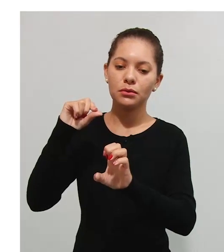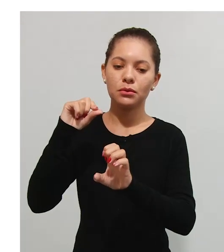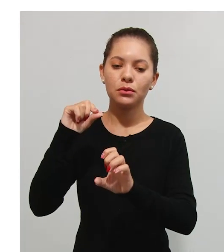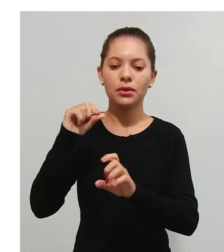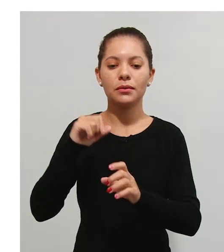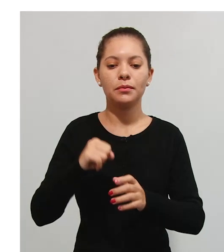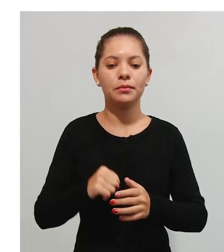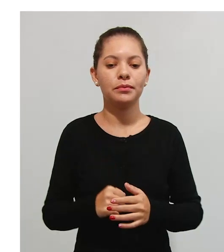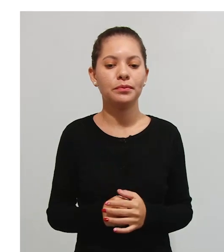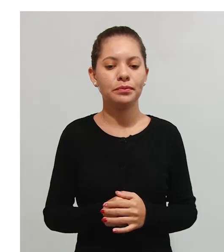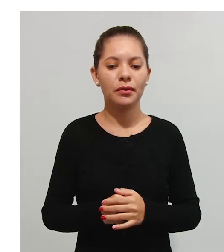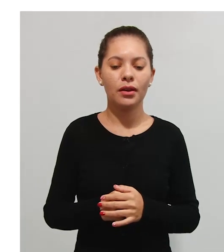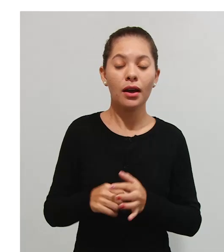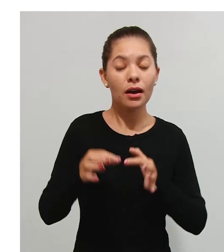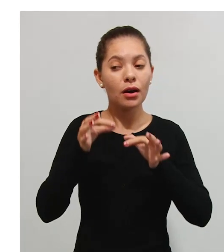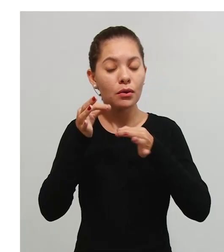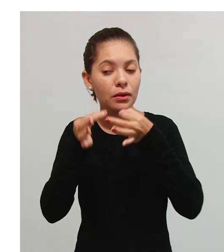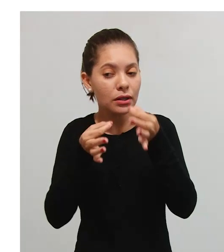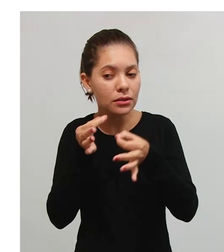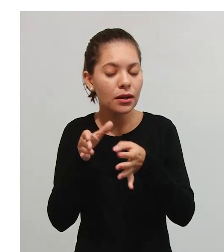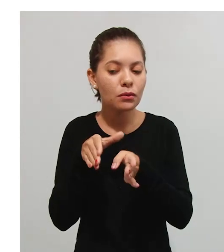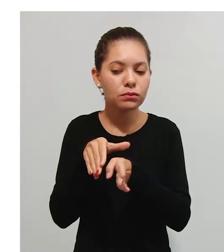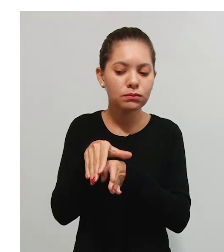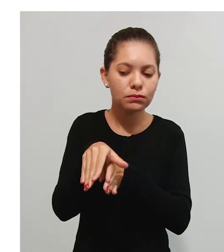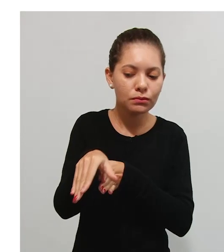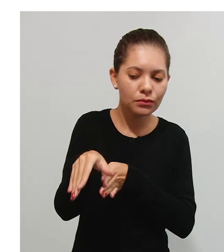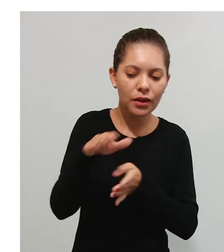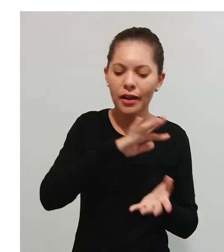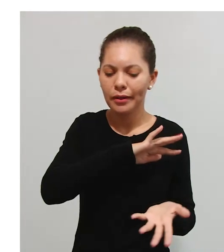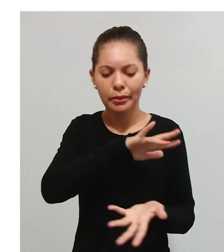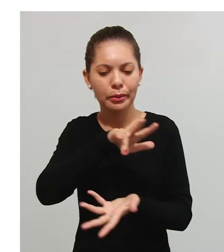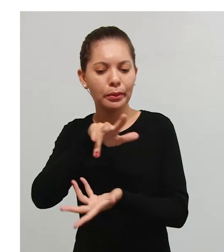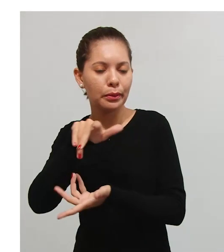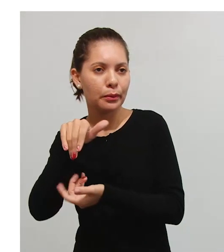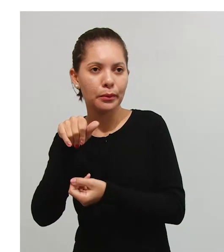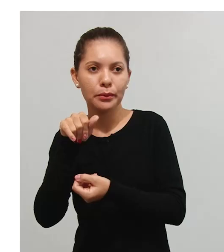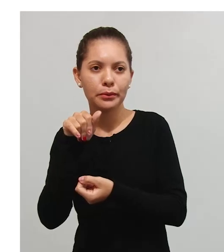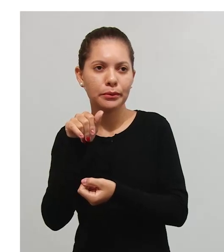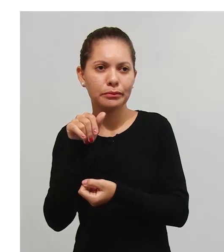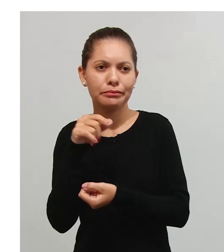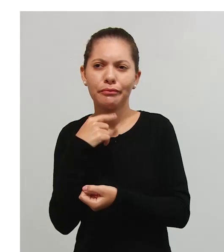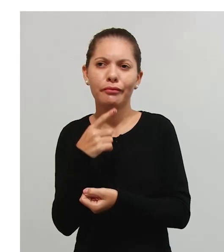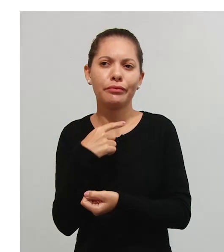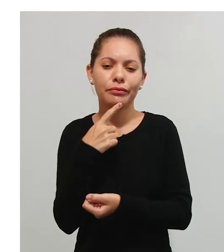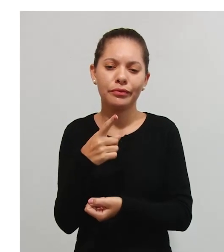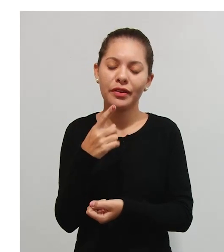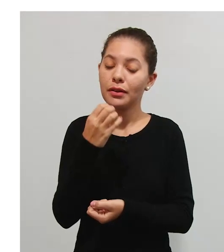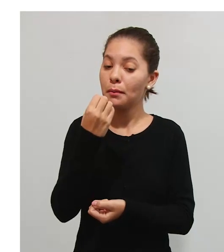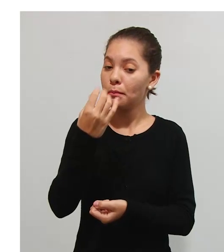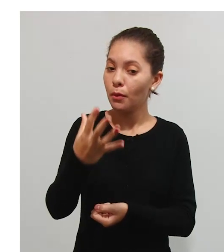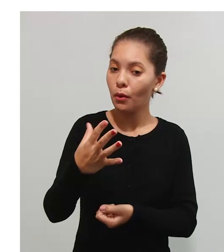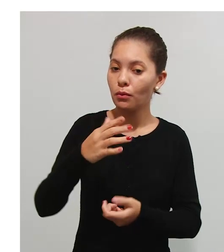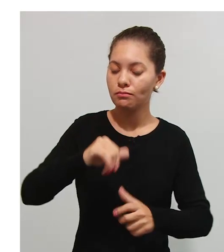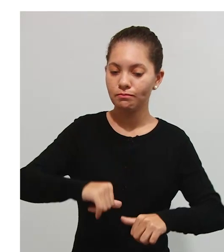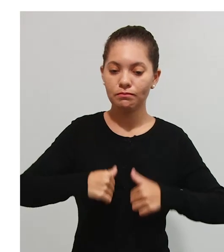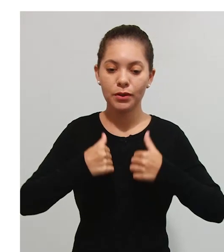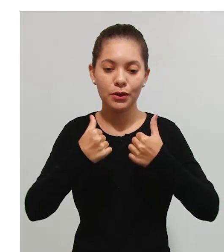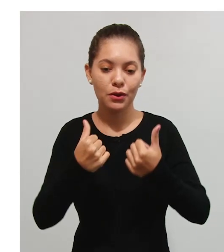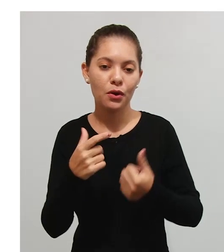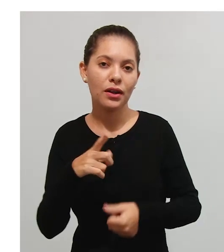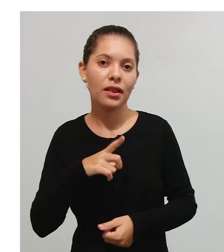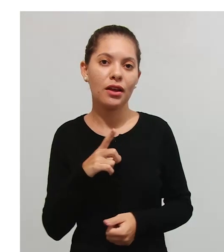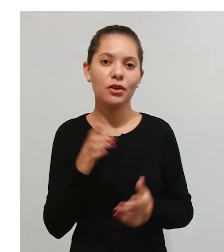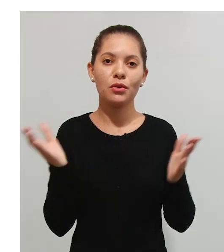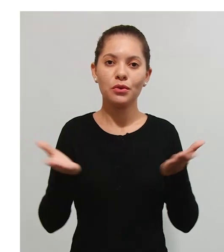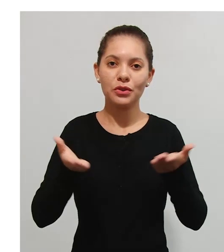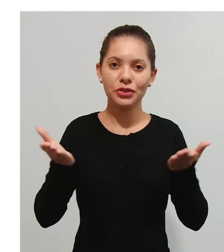nas empreendedoras, o nicho ele é orientado, ou seja, ele não vai abraçar o mundo inteiro, mas ele vai fazer bom e o